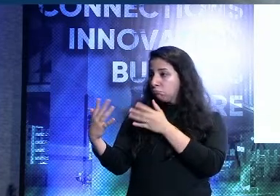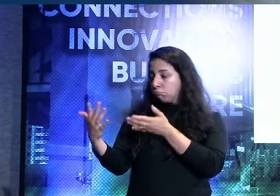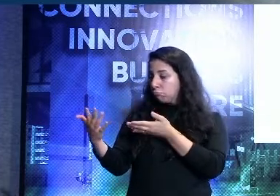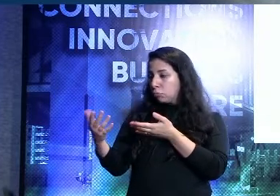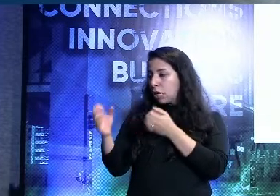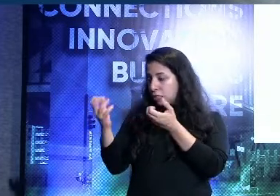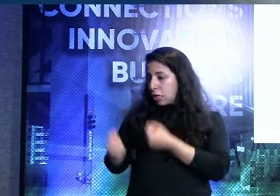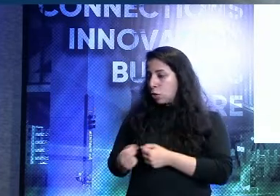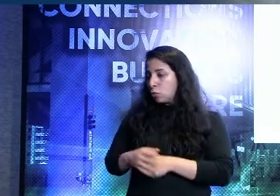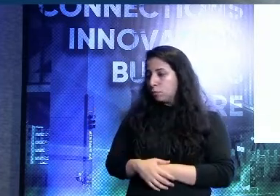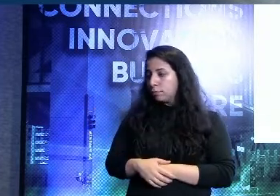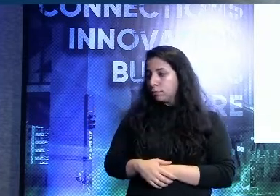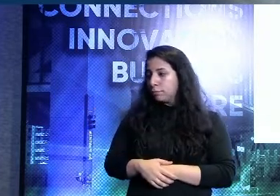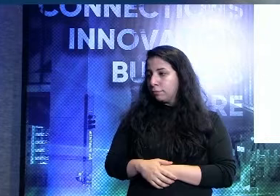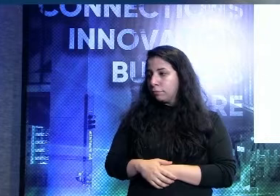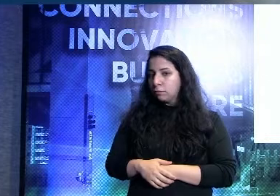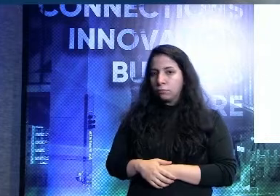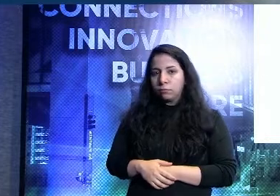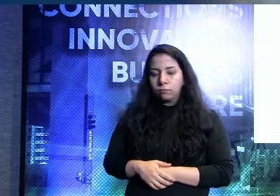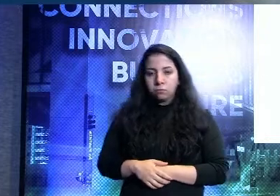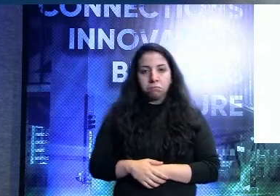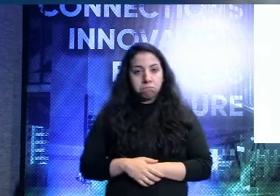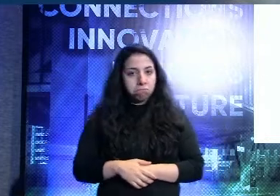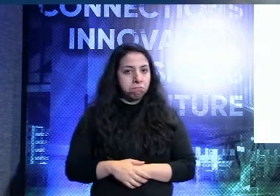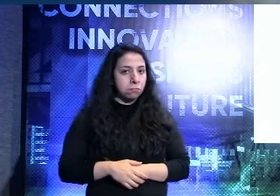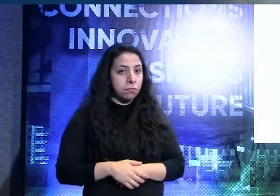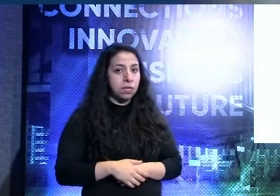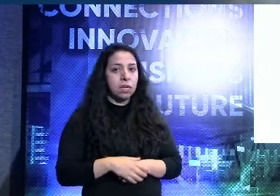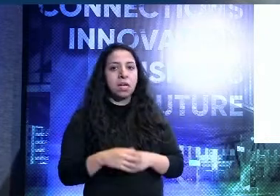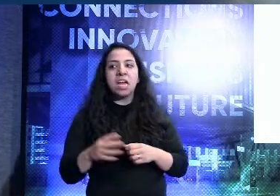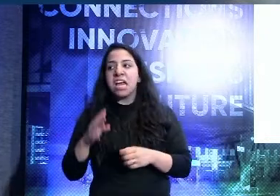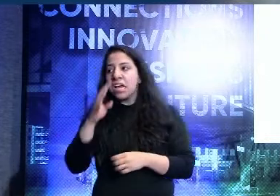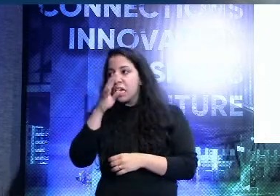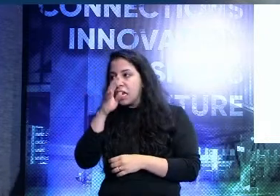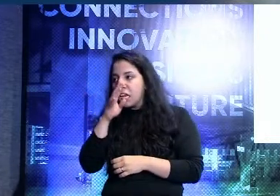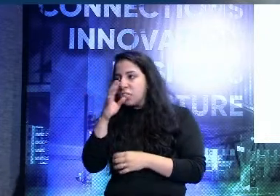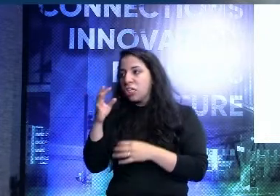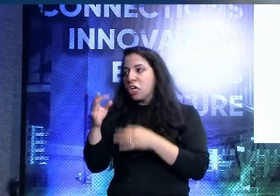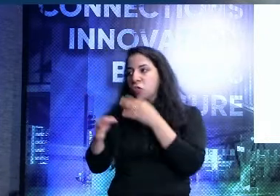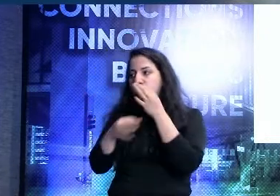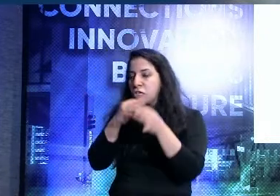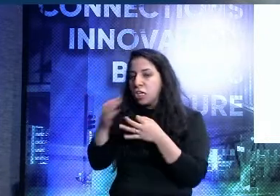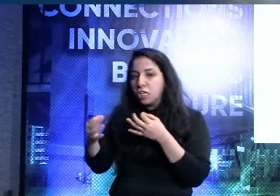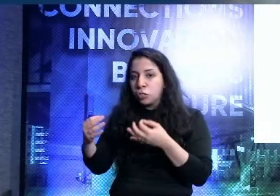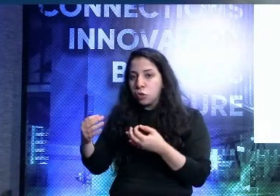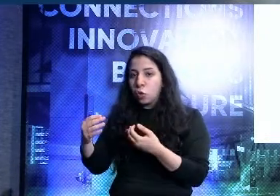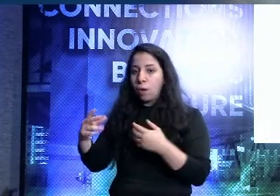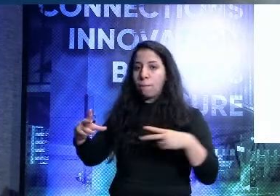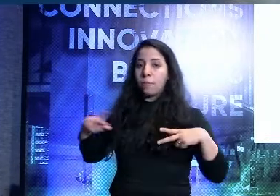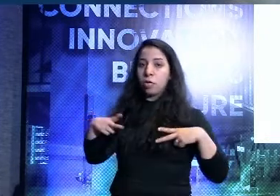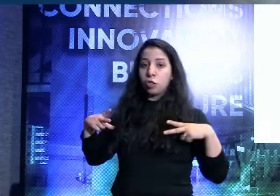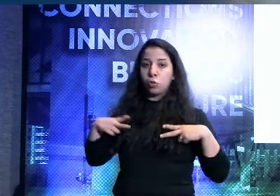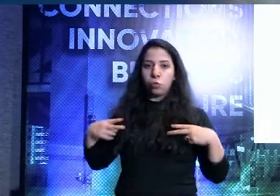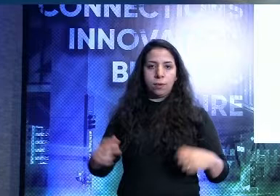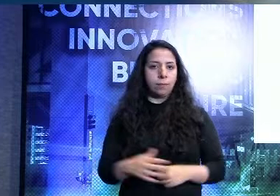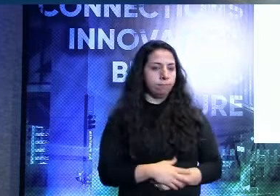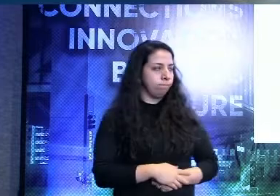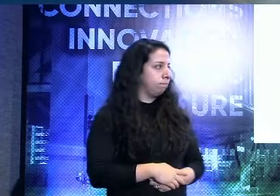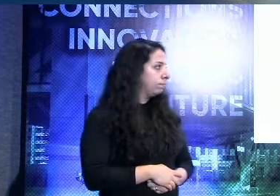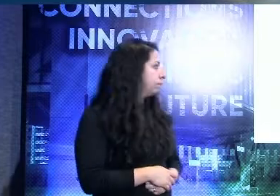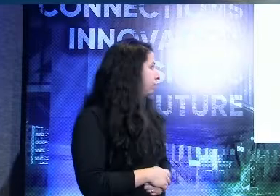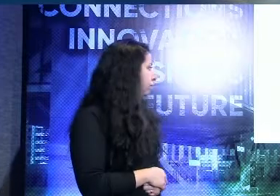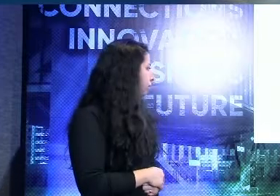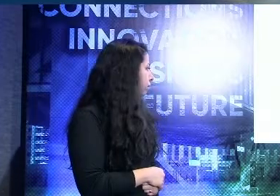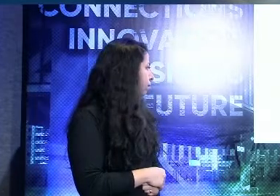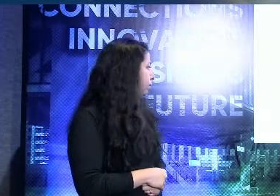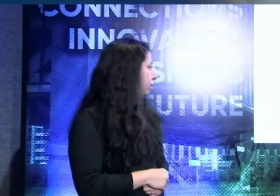A terceira mensagem que ele me mandou, críticas e sugestões em particular, vale por um MBA, pessoal. Vocês não têm ideia. Na